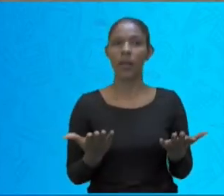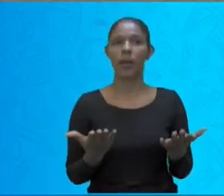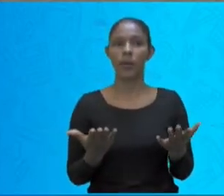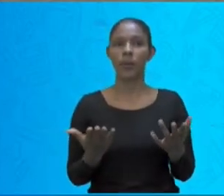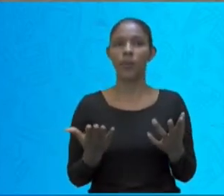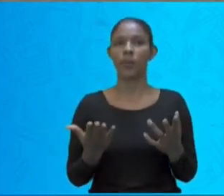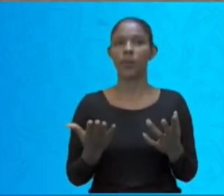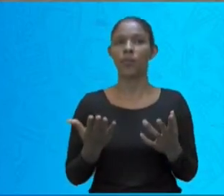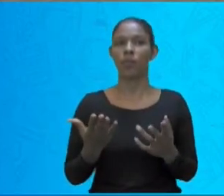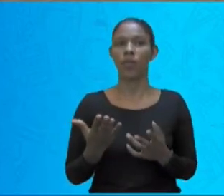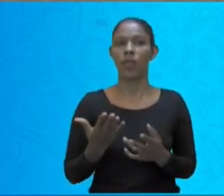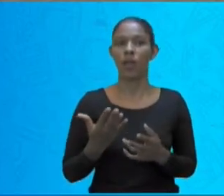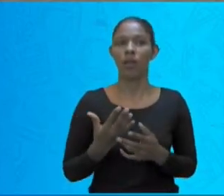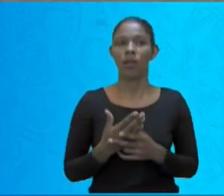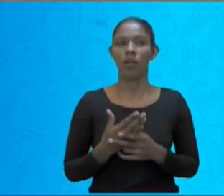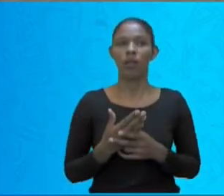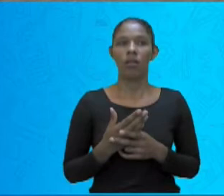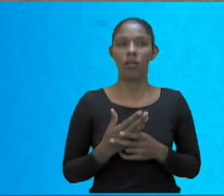raiz exata.